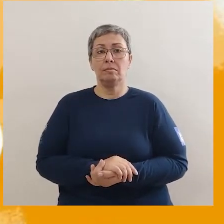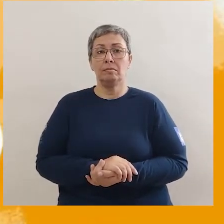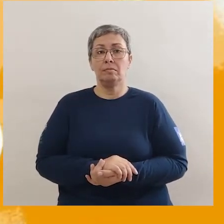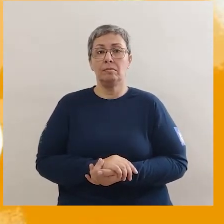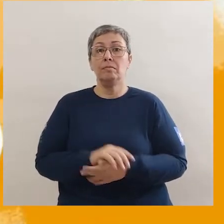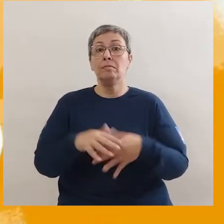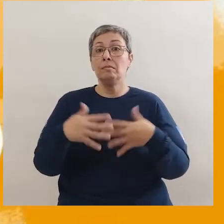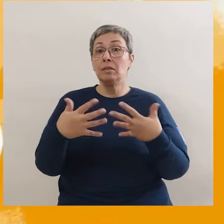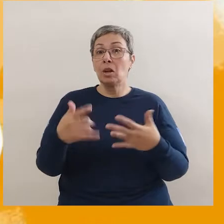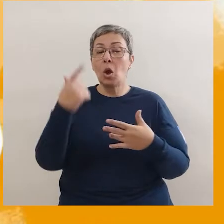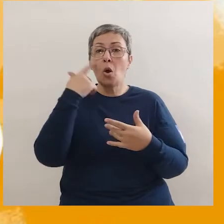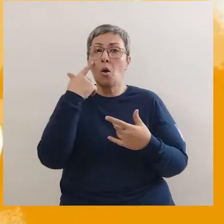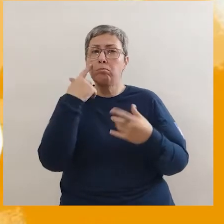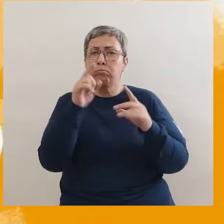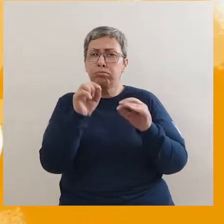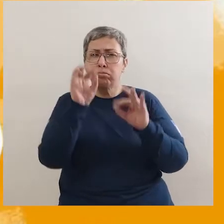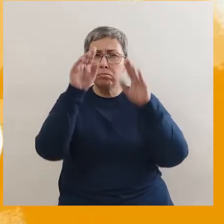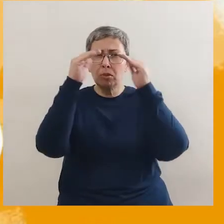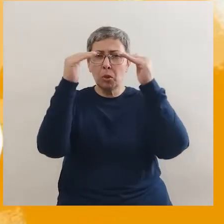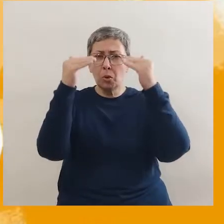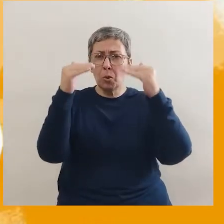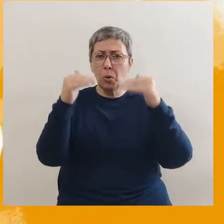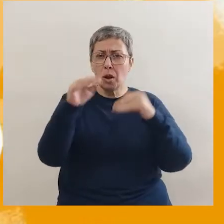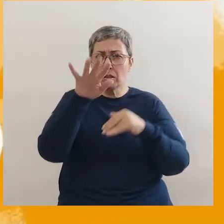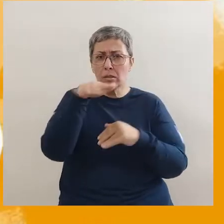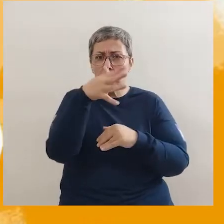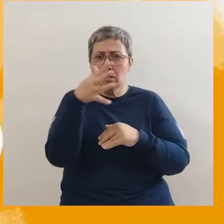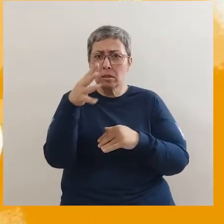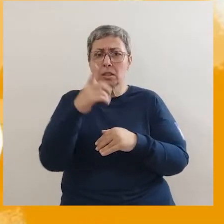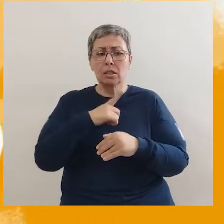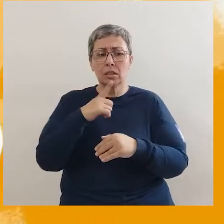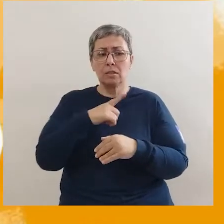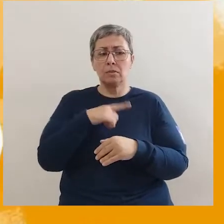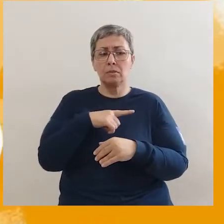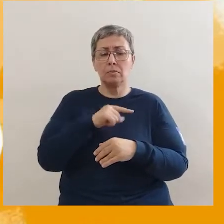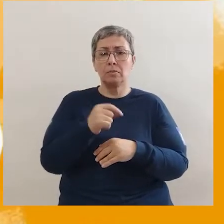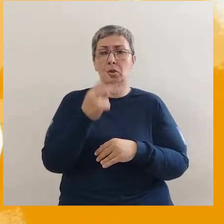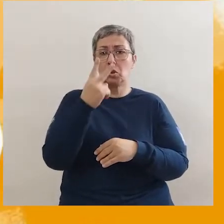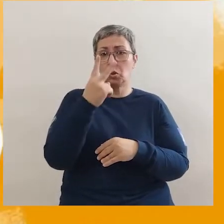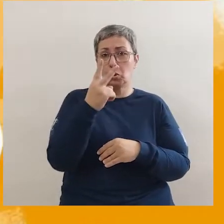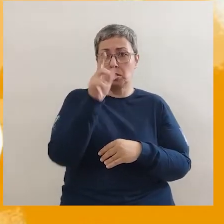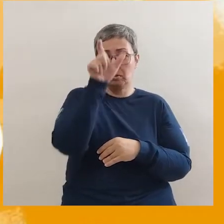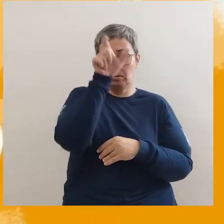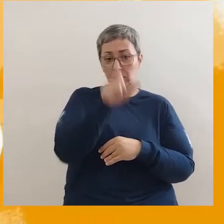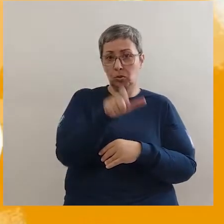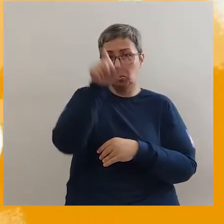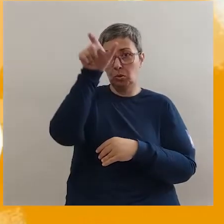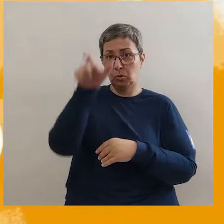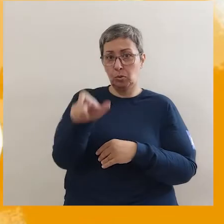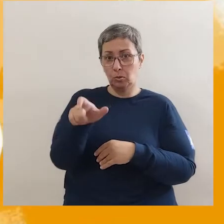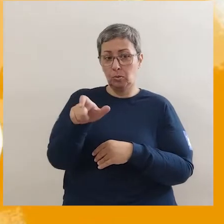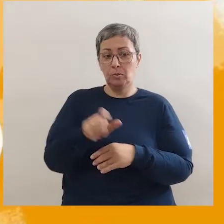Então vejam aí que a nossa tabela tem duas colunas, ó, uma,